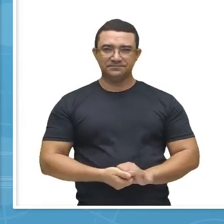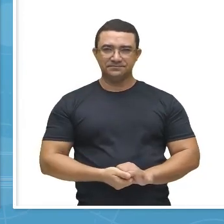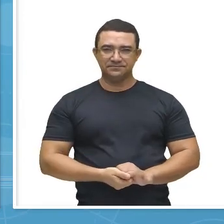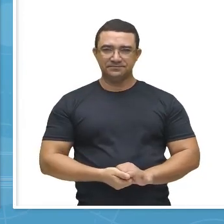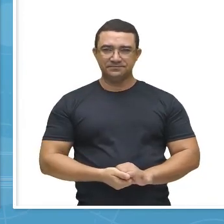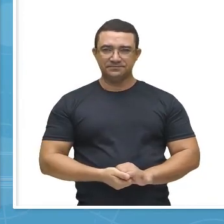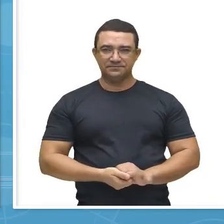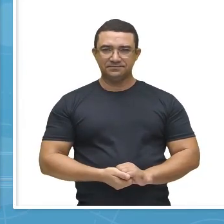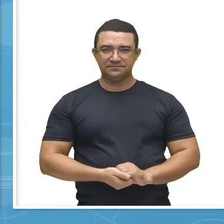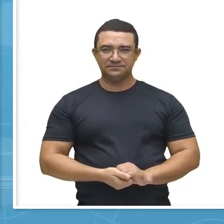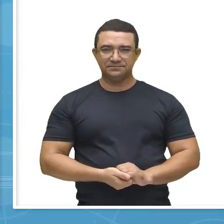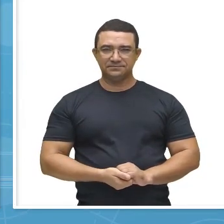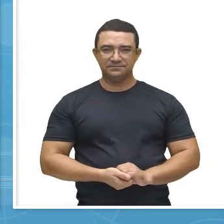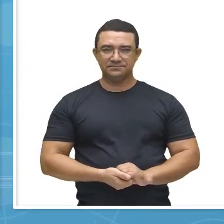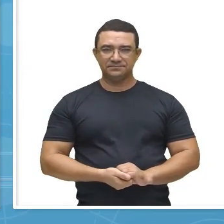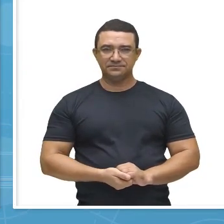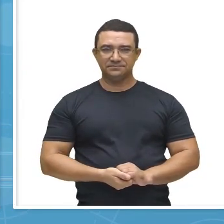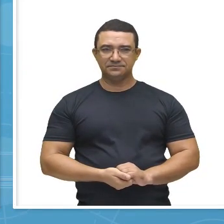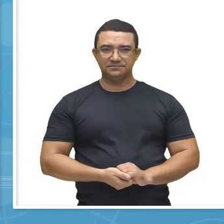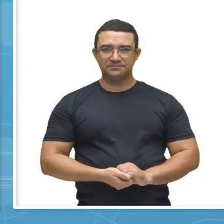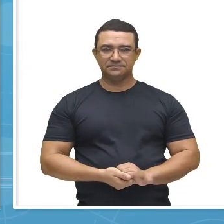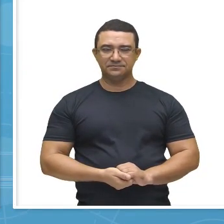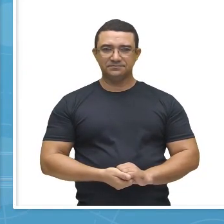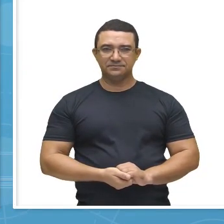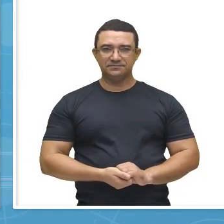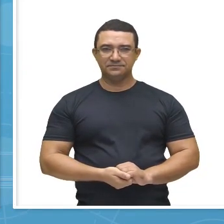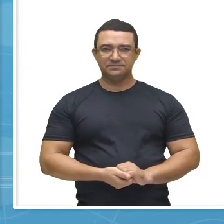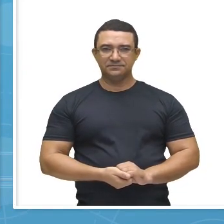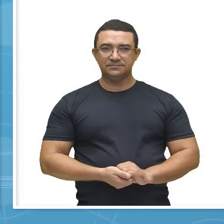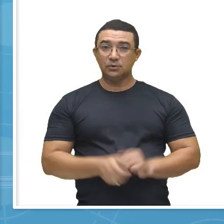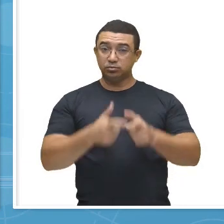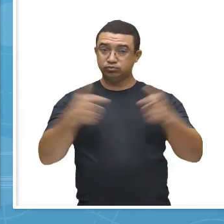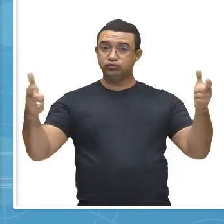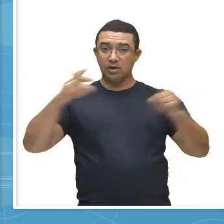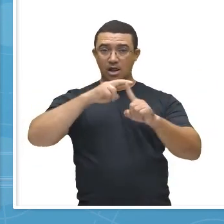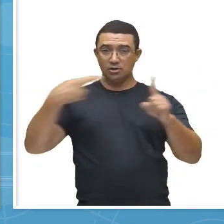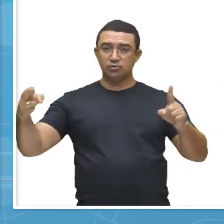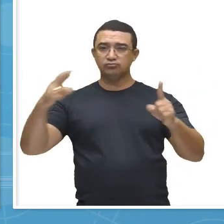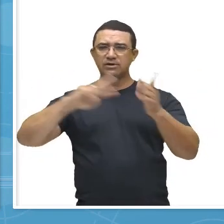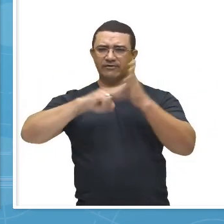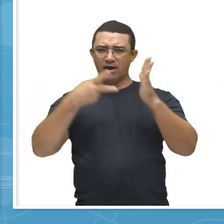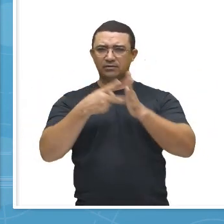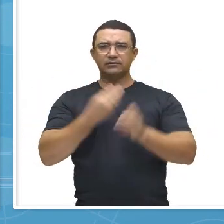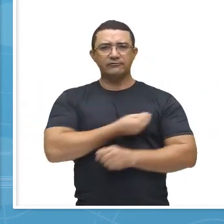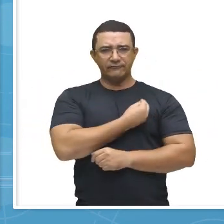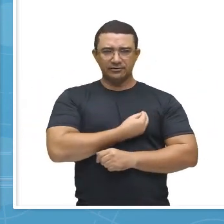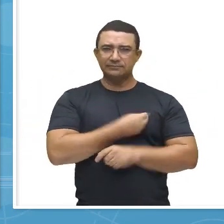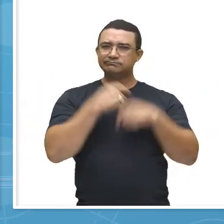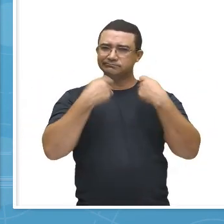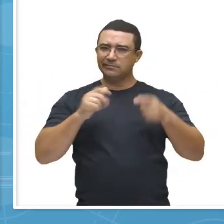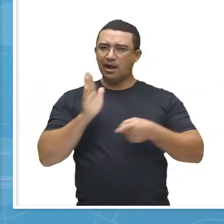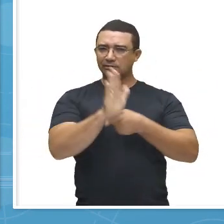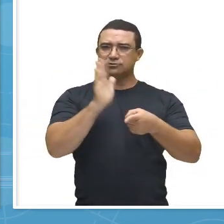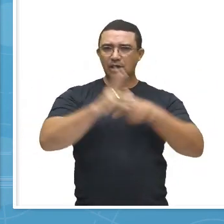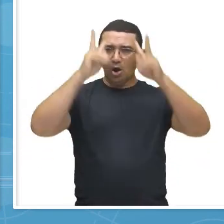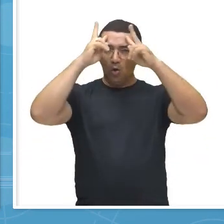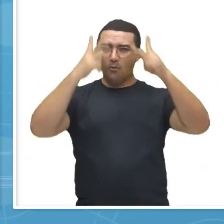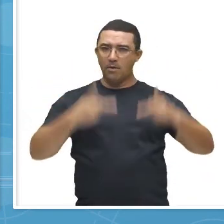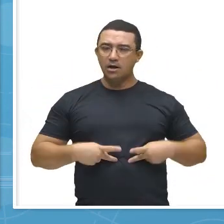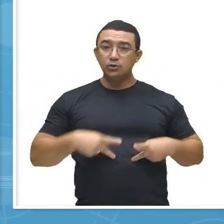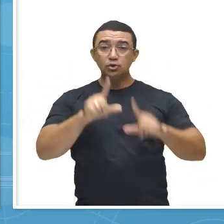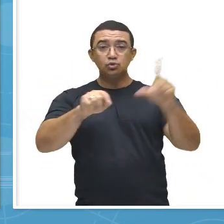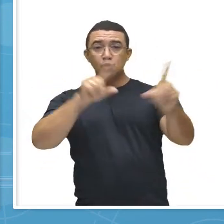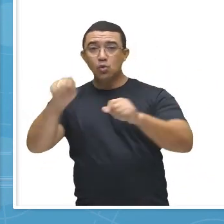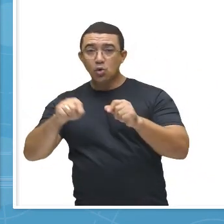quarta questão. Vamos lá, então? A dimensão religiosa do sentido da vida deve ajudar o ser humano no discernimento de sua